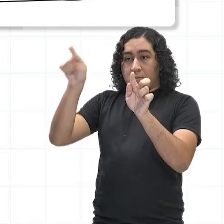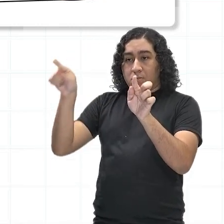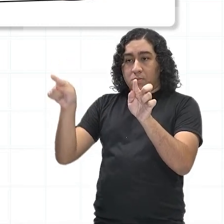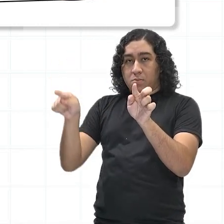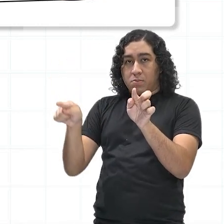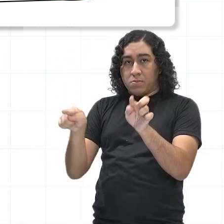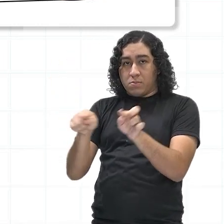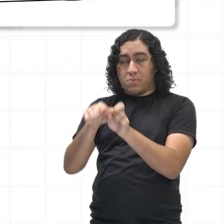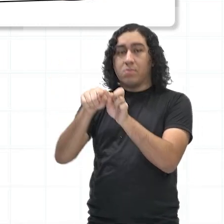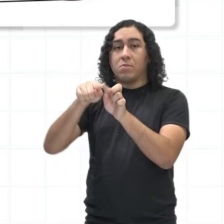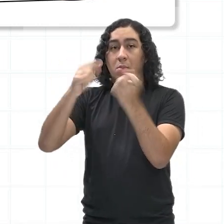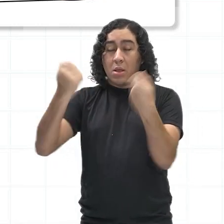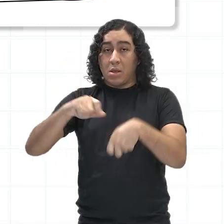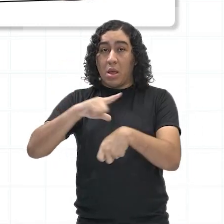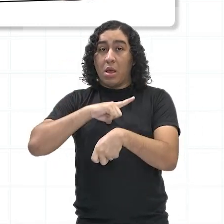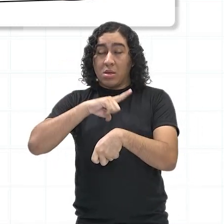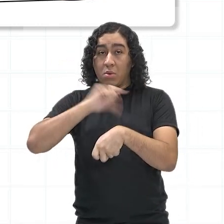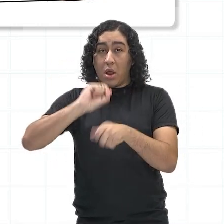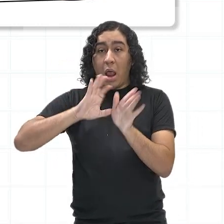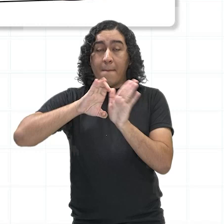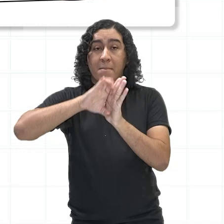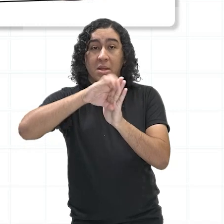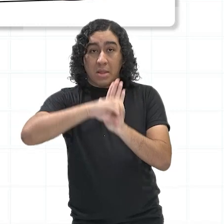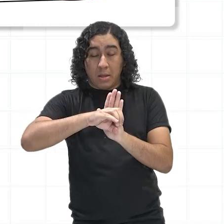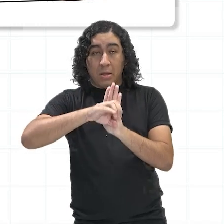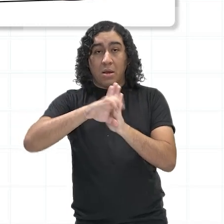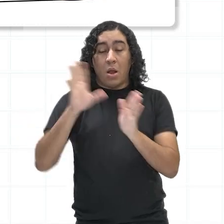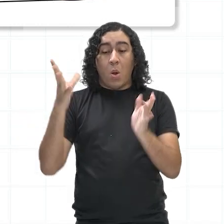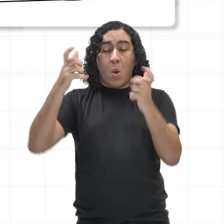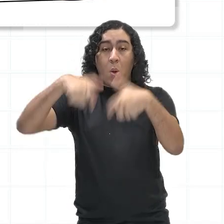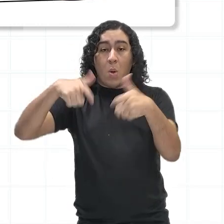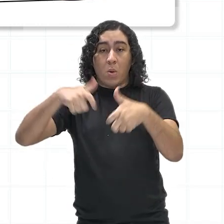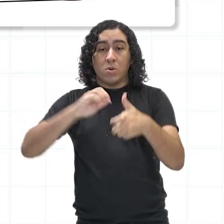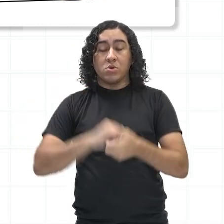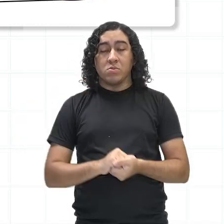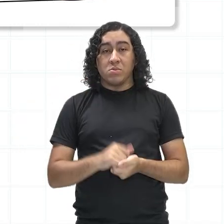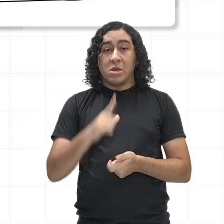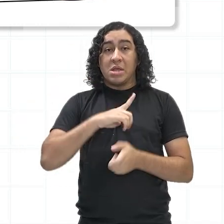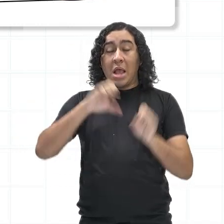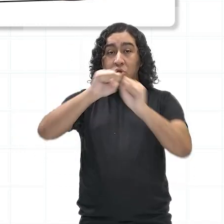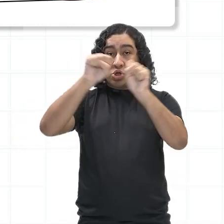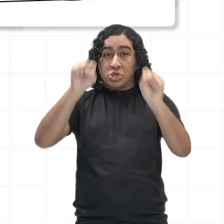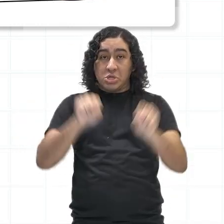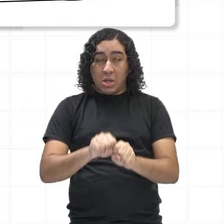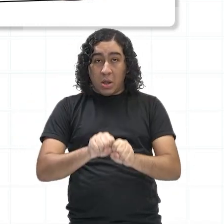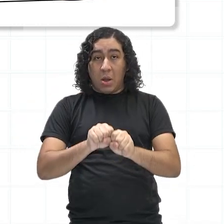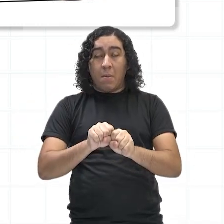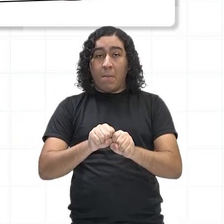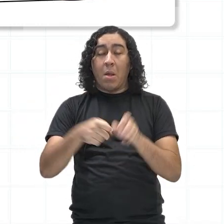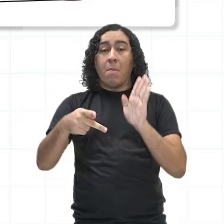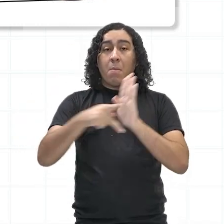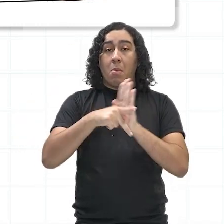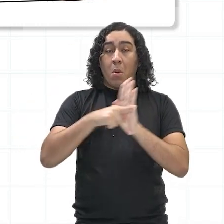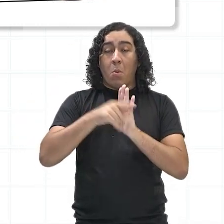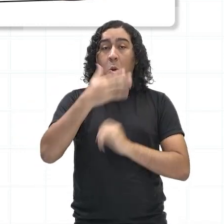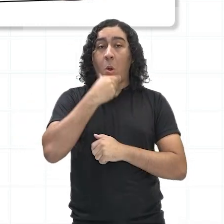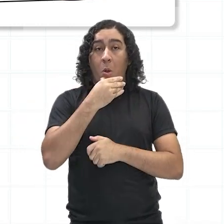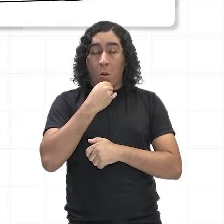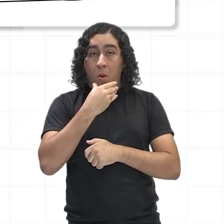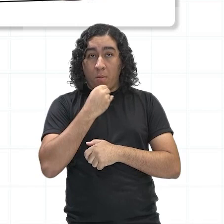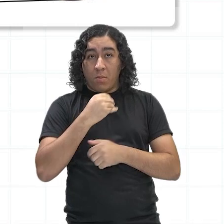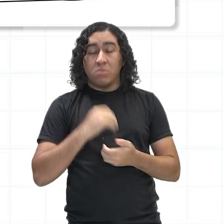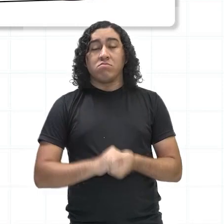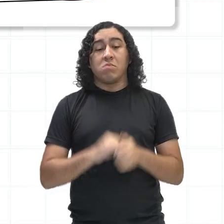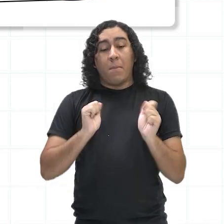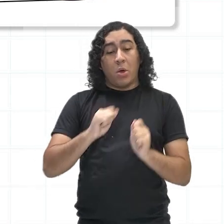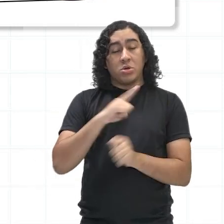que é a causadora ali da gonorreia, localizada na região ali do sistema genital masculino, tá? Mas pode afetar tanto os